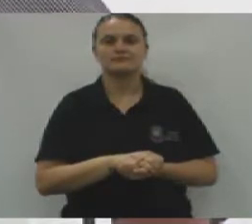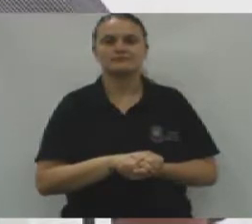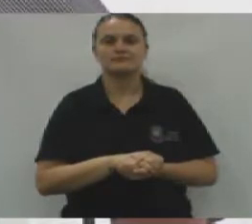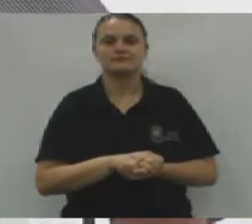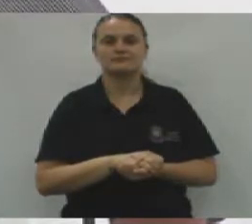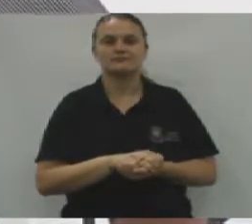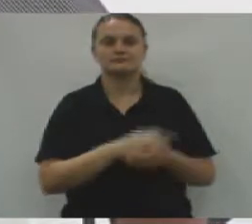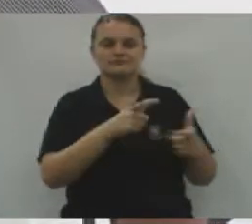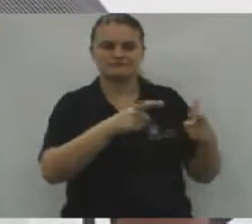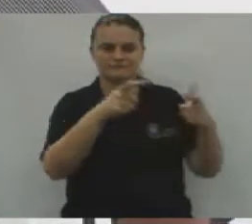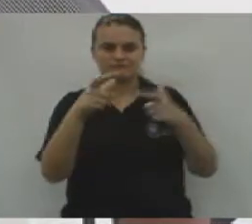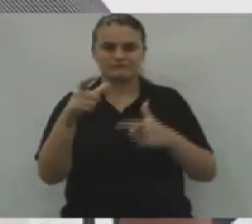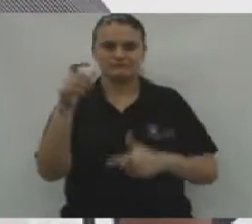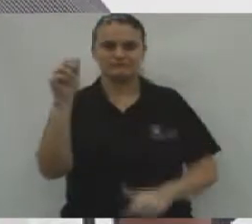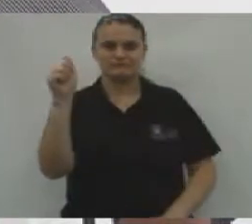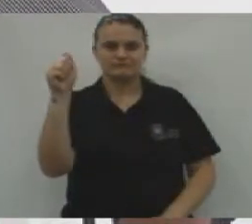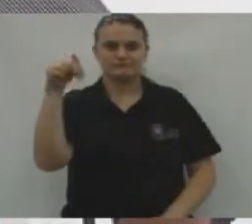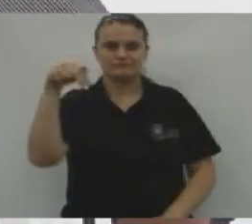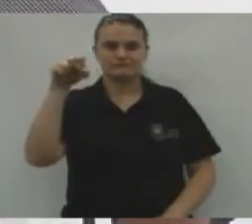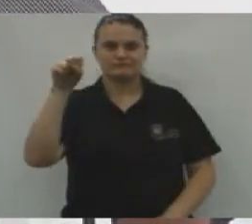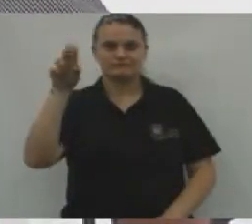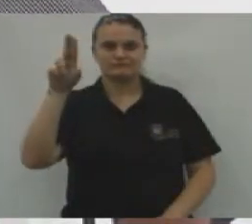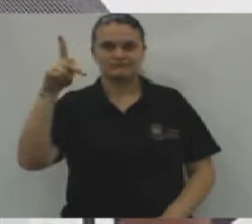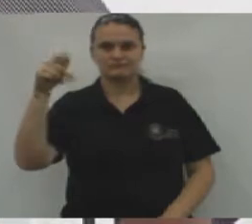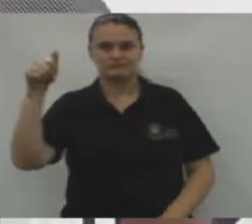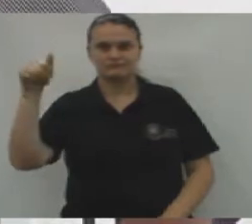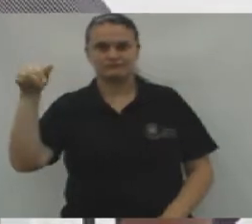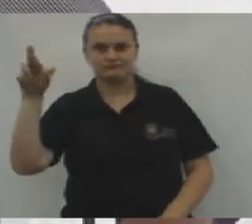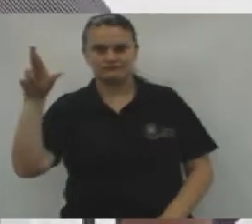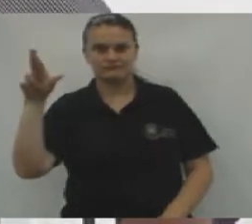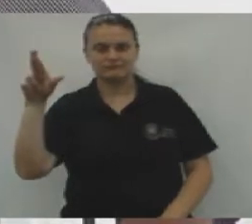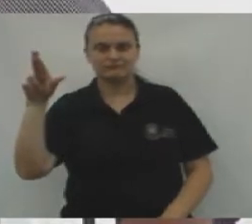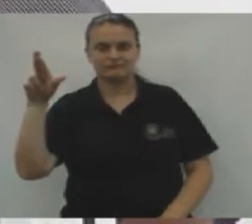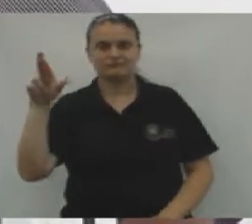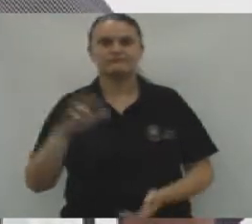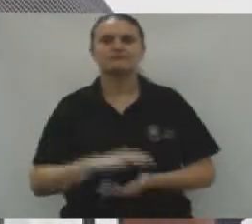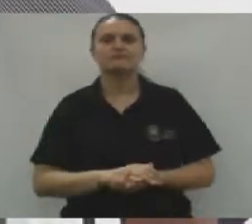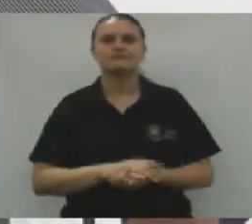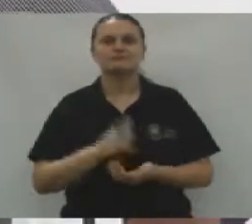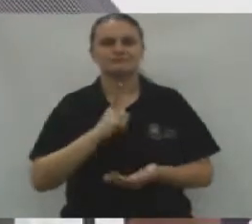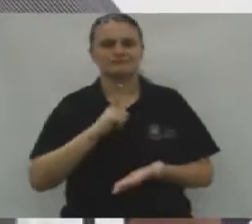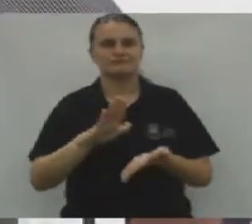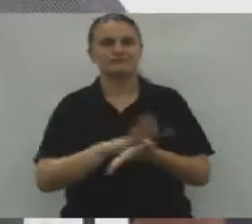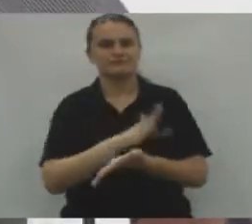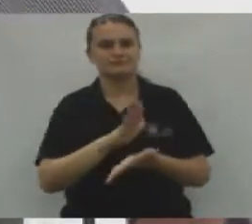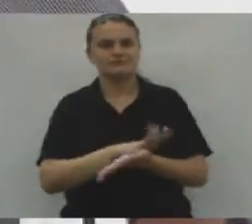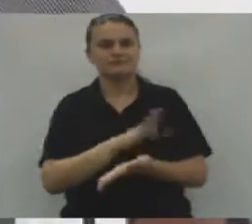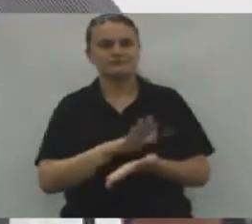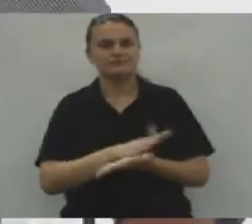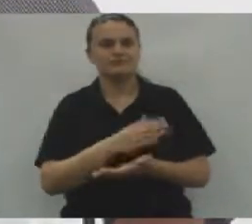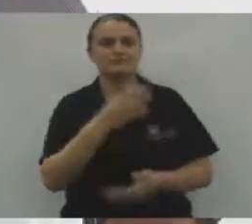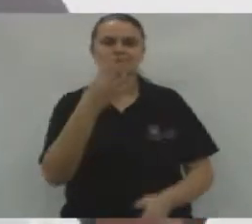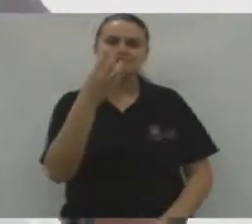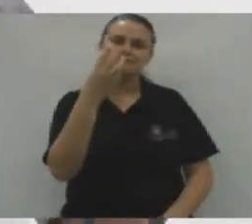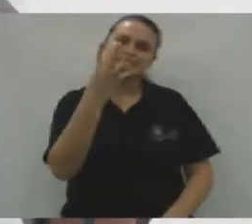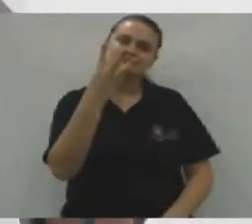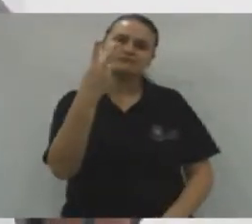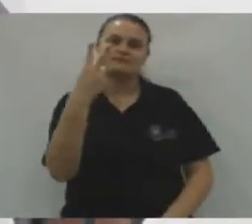A região da Ansupar, por ano, ela gasta mais ou menos cerca de 42